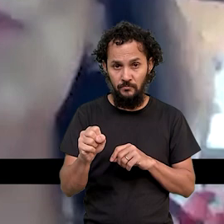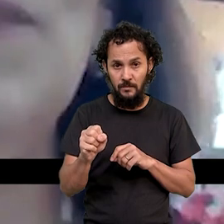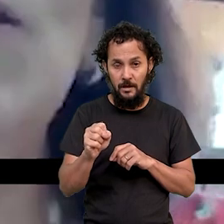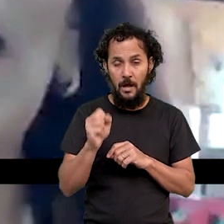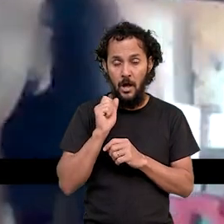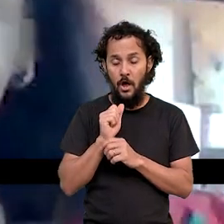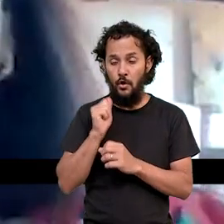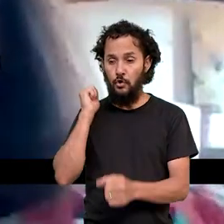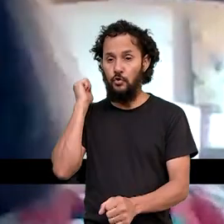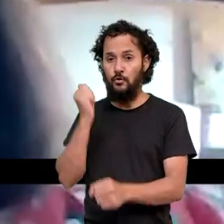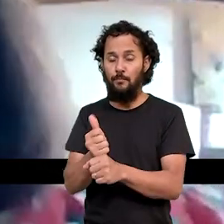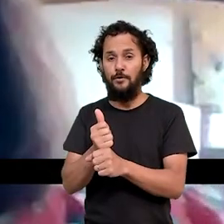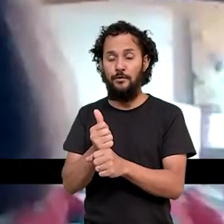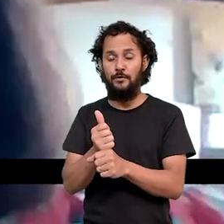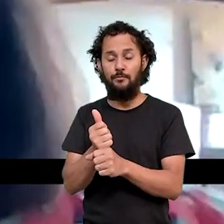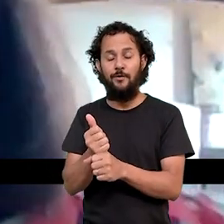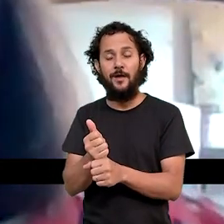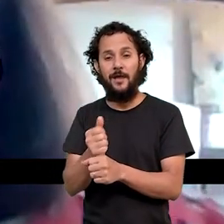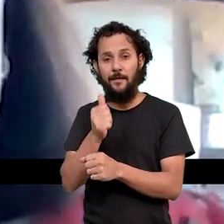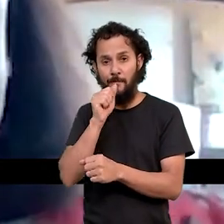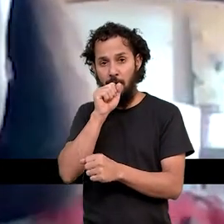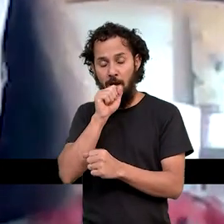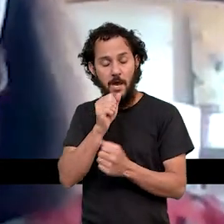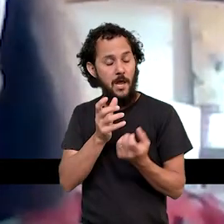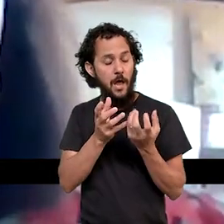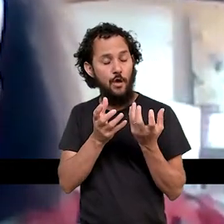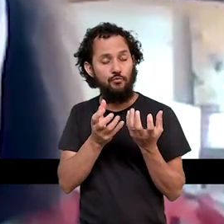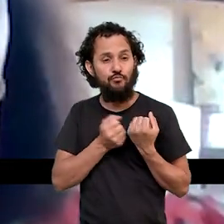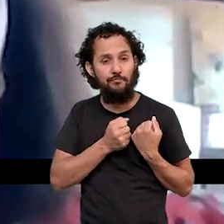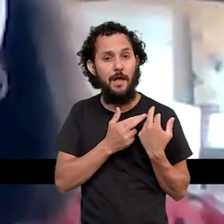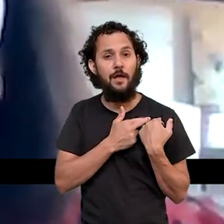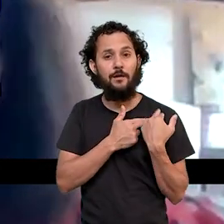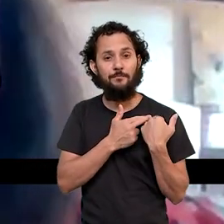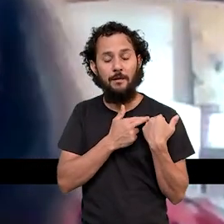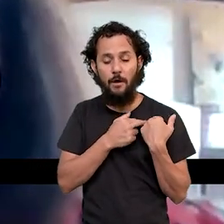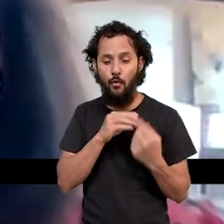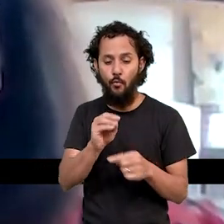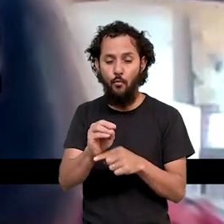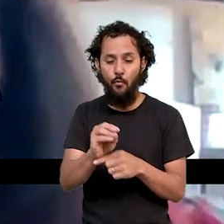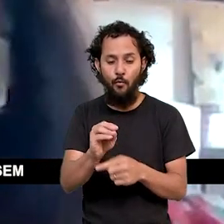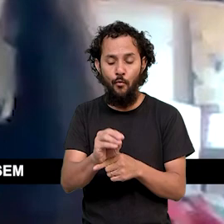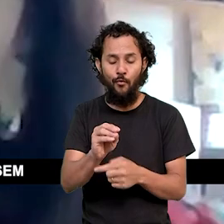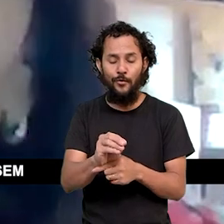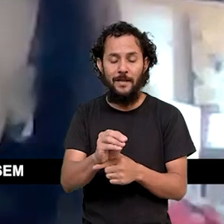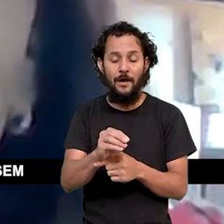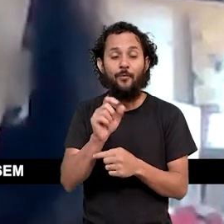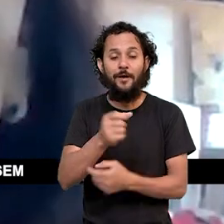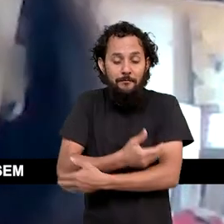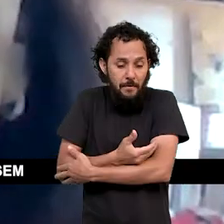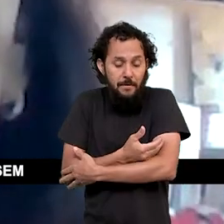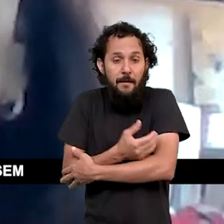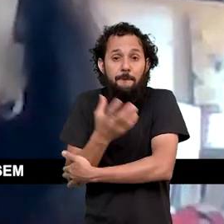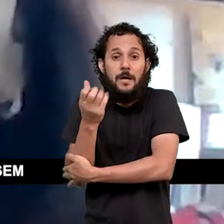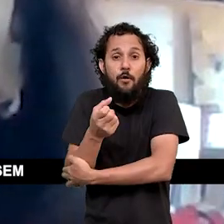que assumiam a responsabilidade por cuidar das crianças brancas.